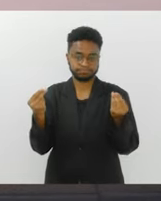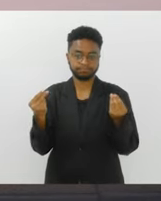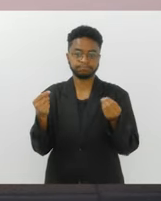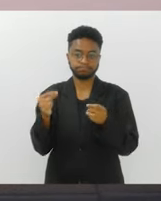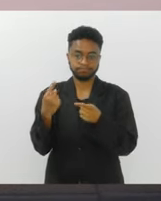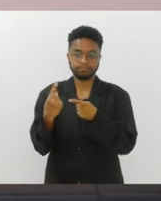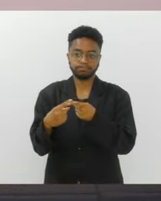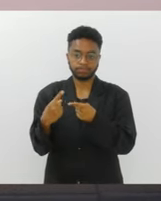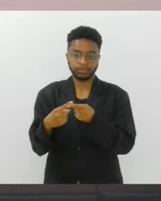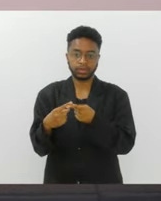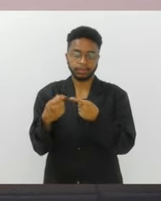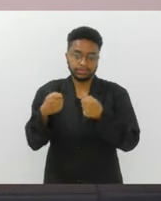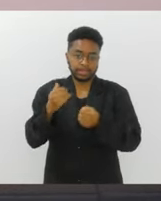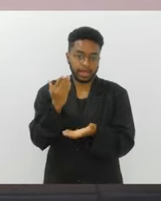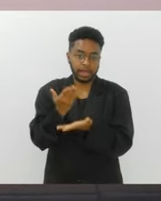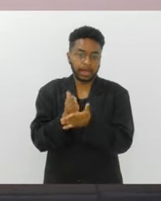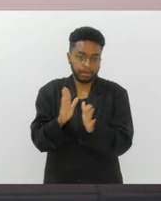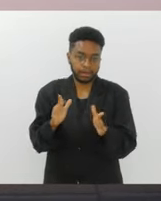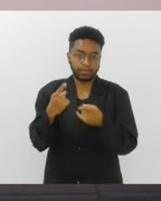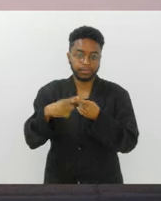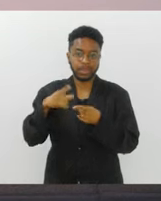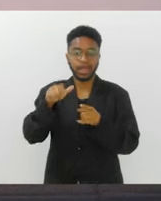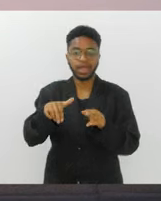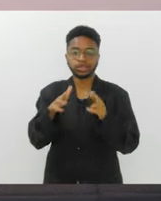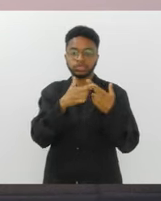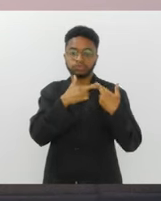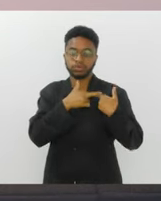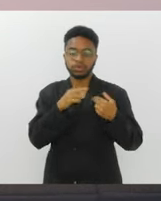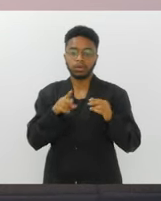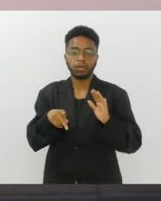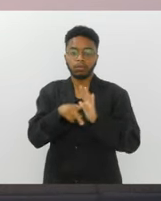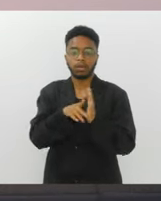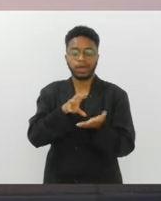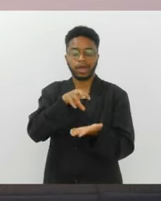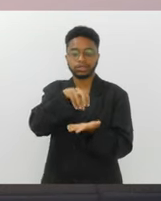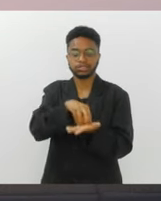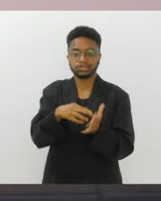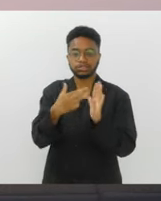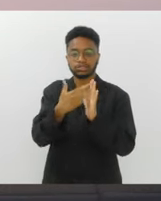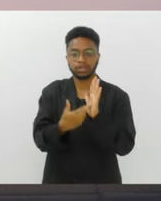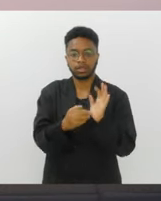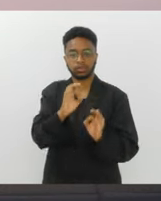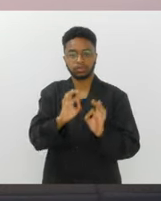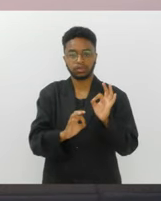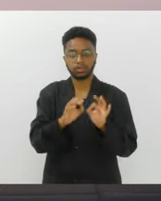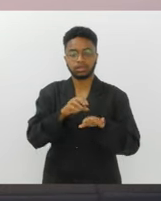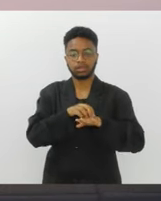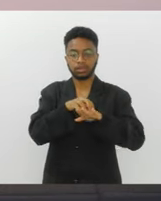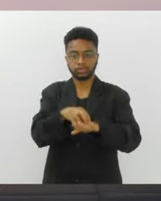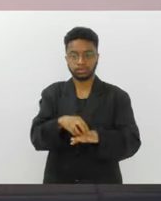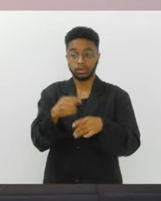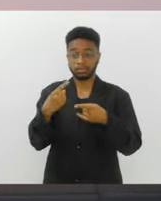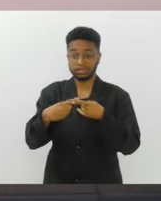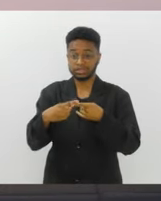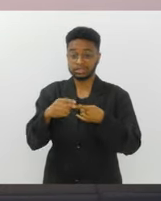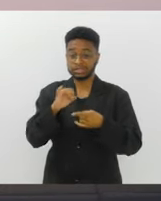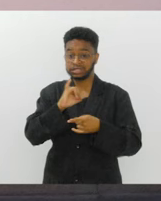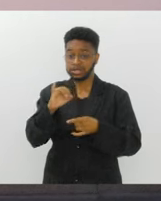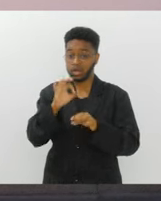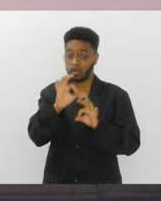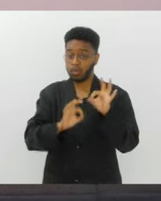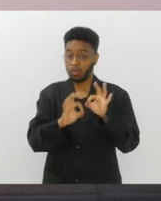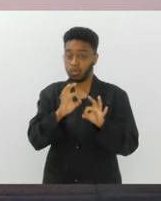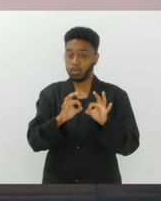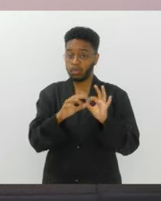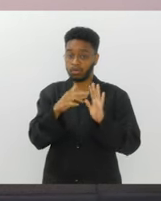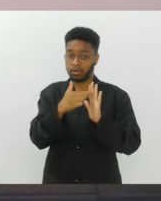porque esta é uma atribuição da Agência Reguladora de Transportes. Se é reguladora